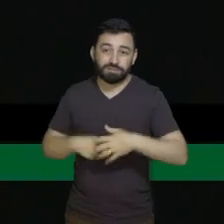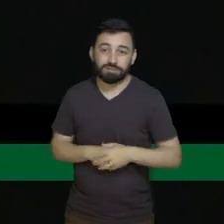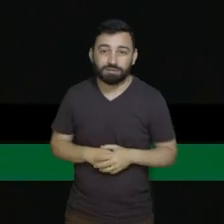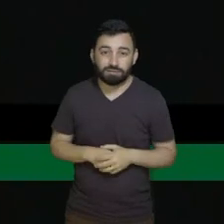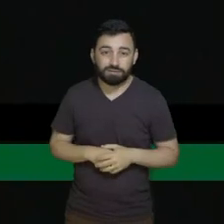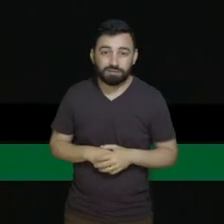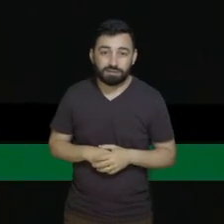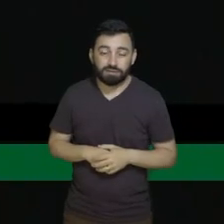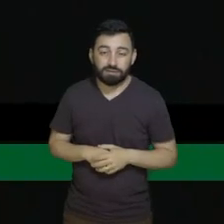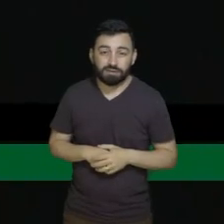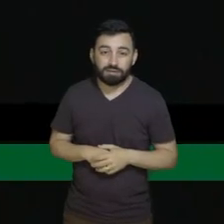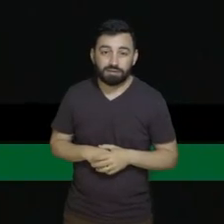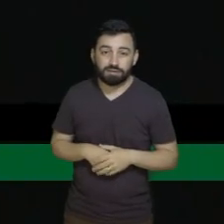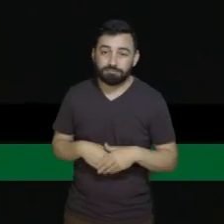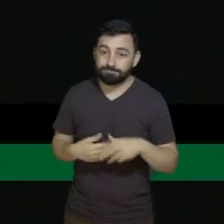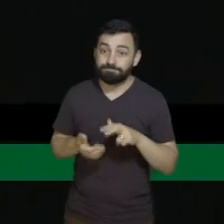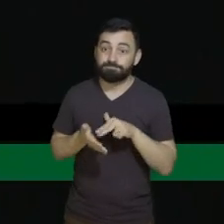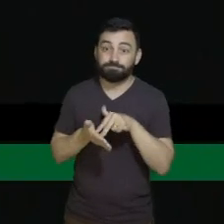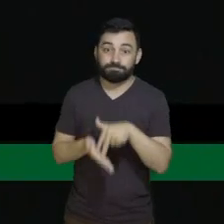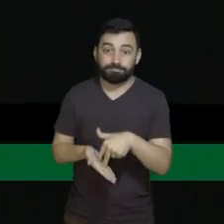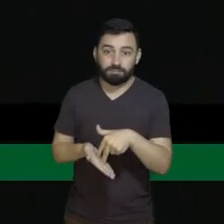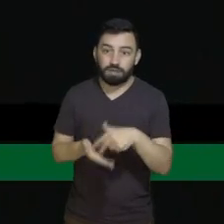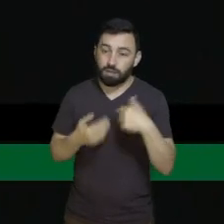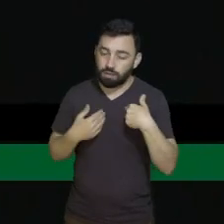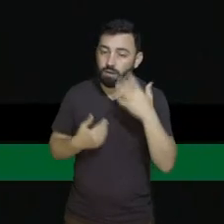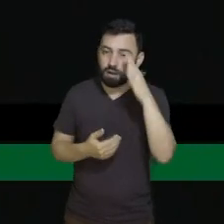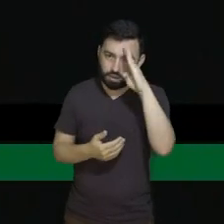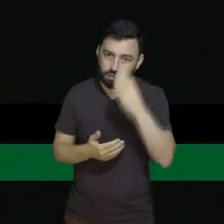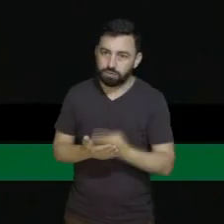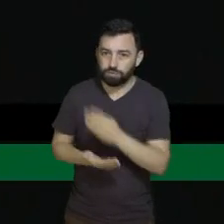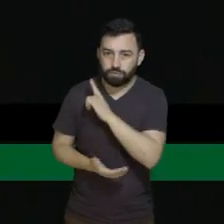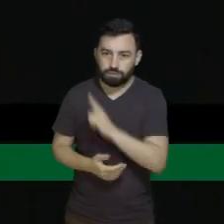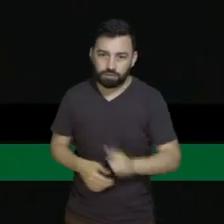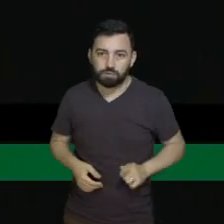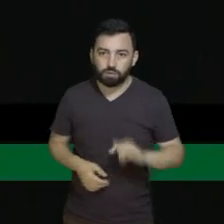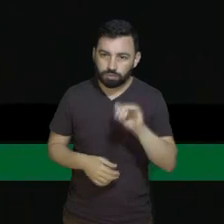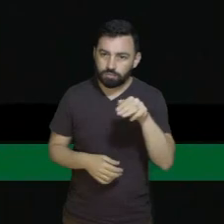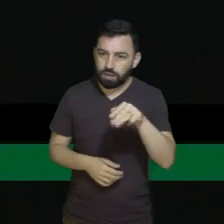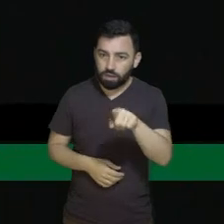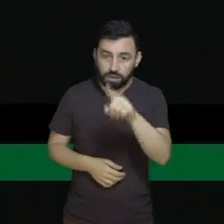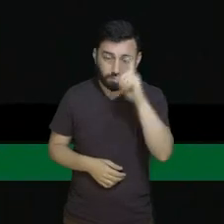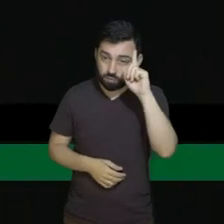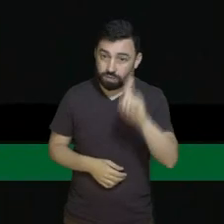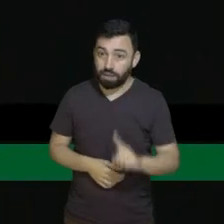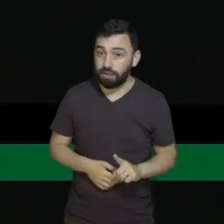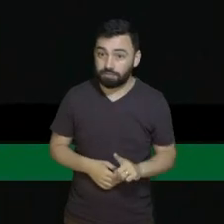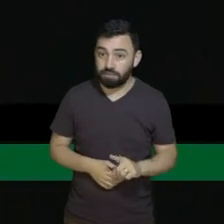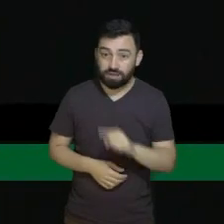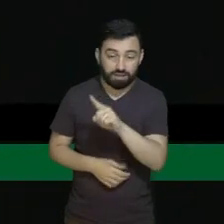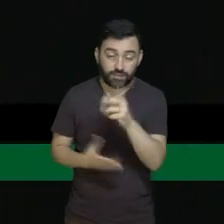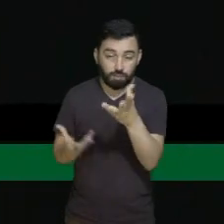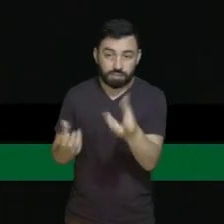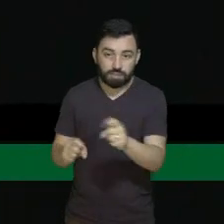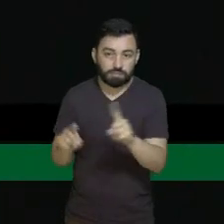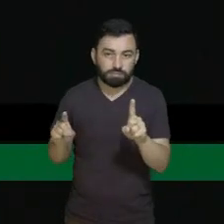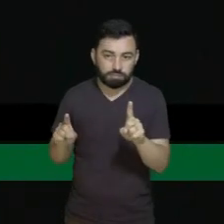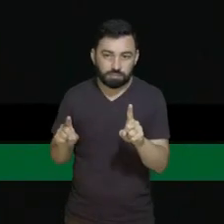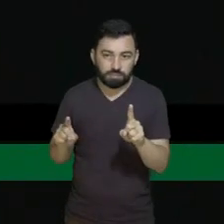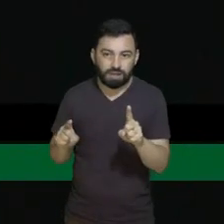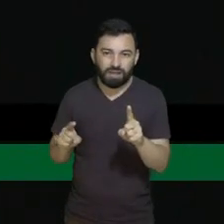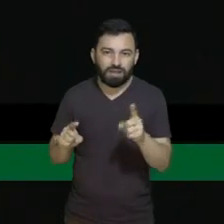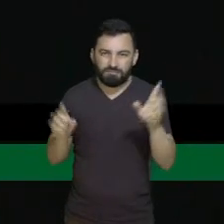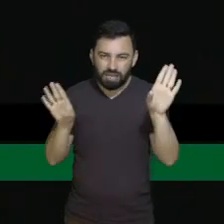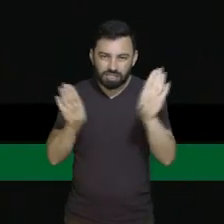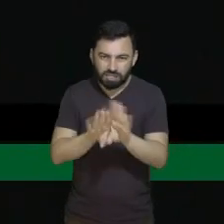essa posição, que eu acredito que o governador Jorginho não saiba disso, porque não aceitaria, de fechar as